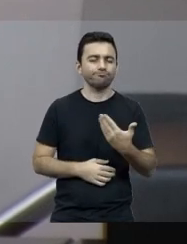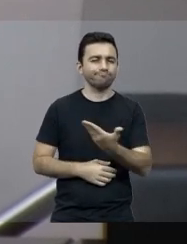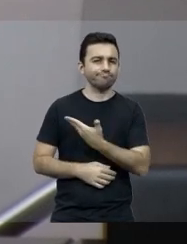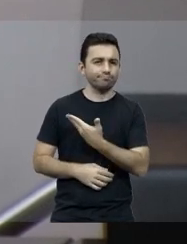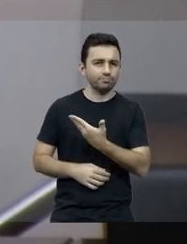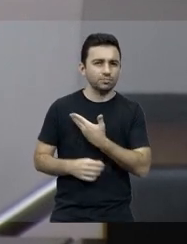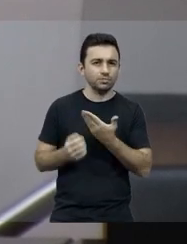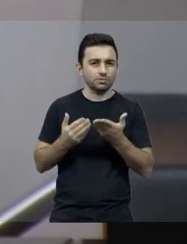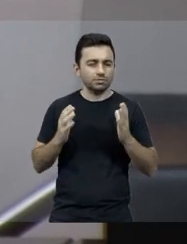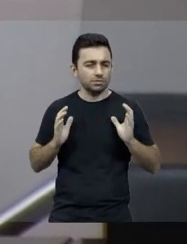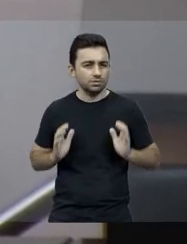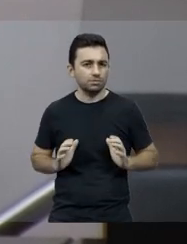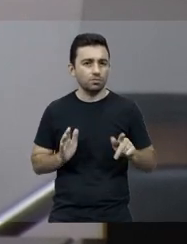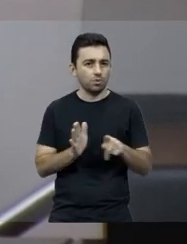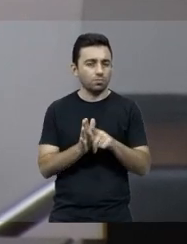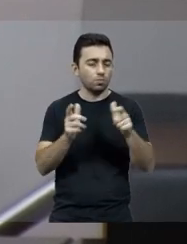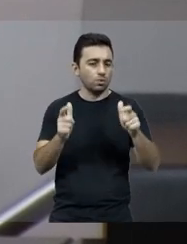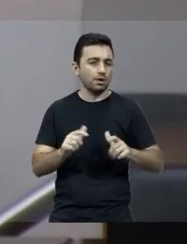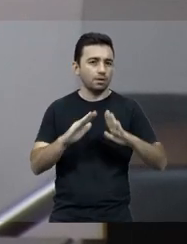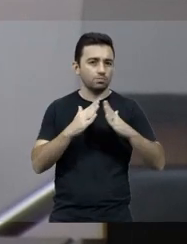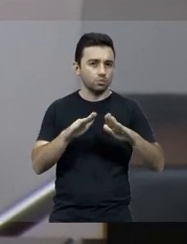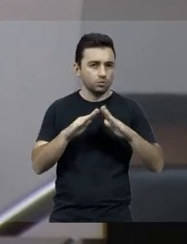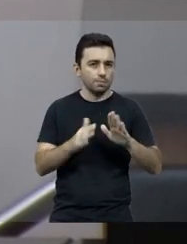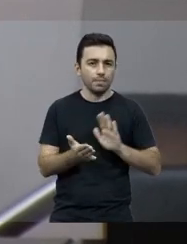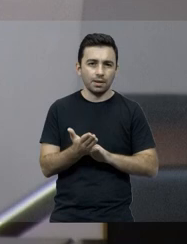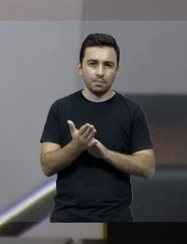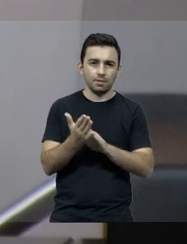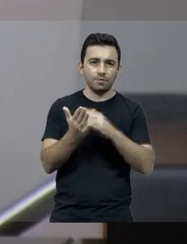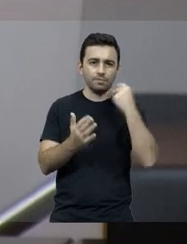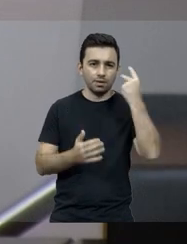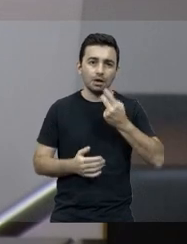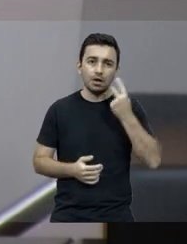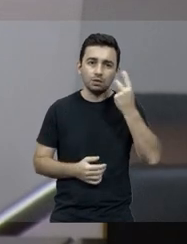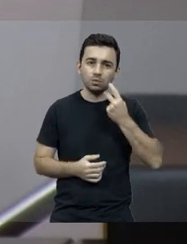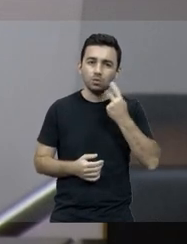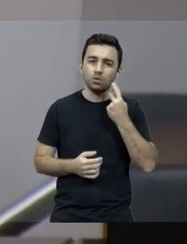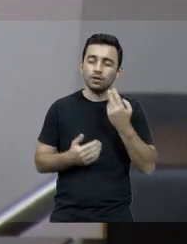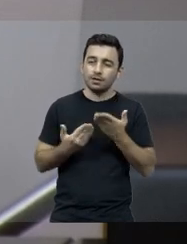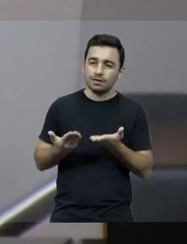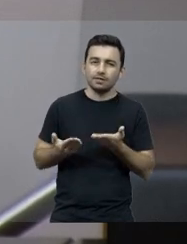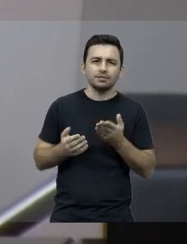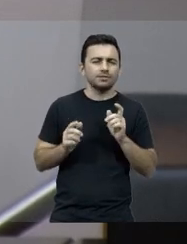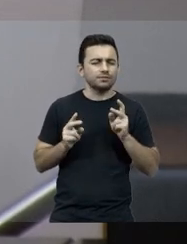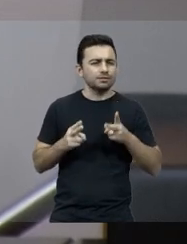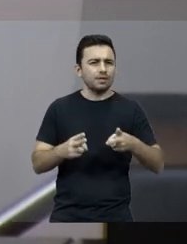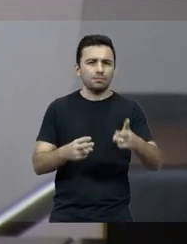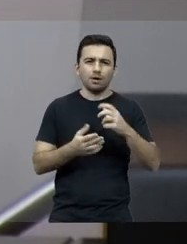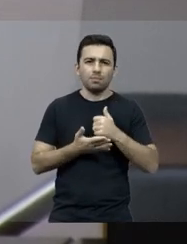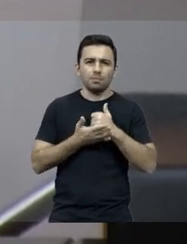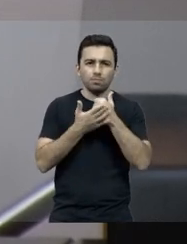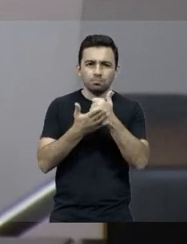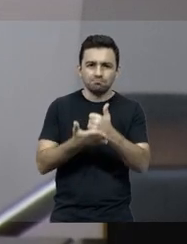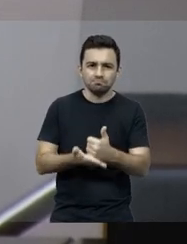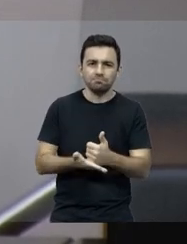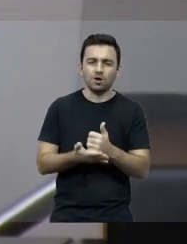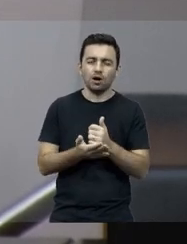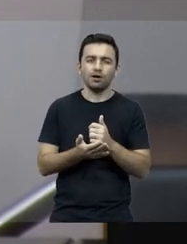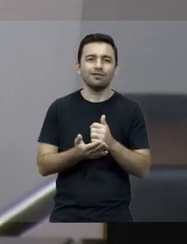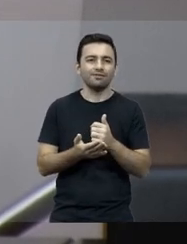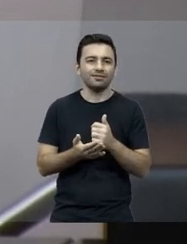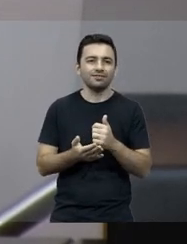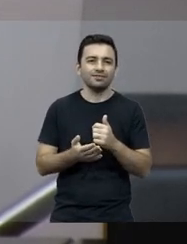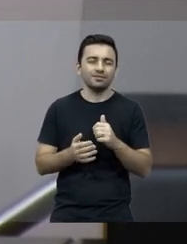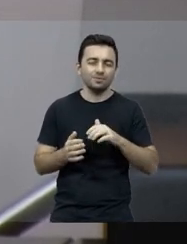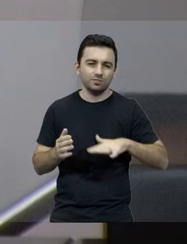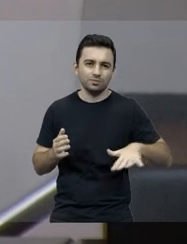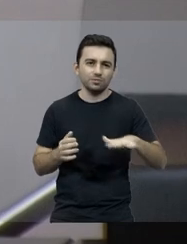e cidadãos de Brusque. Parabéns ao vereador Josimar, que tem sido nosso embaixador e tem feito esse meio de campo entre a